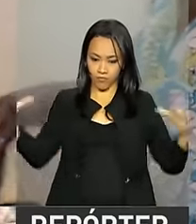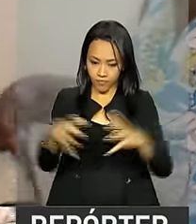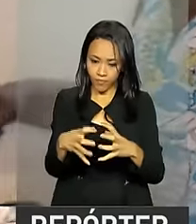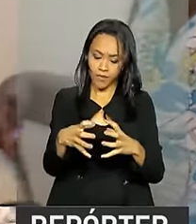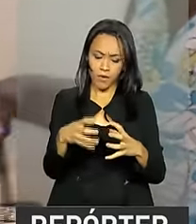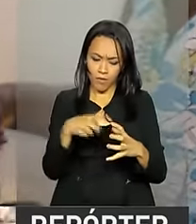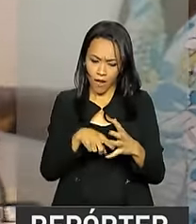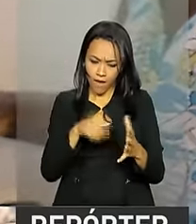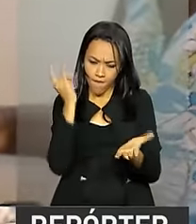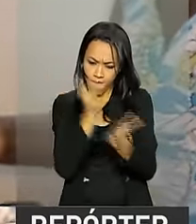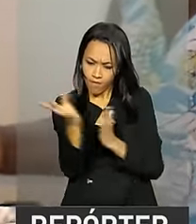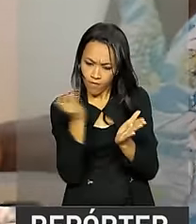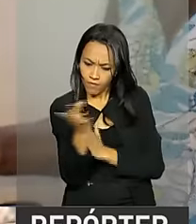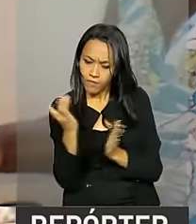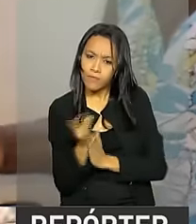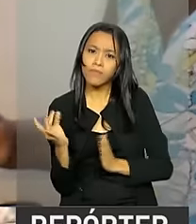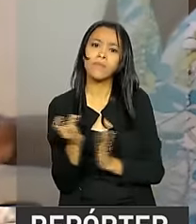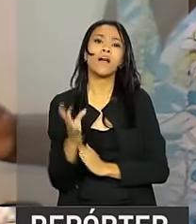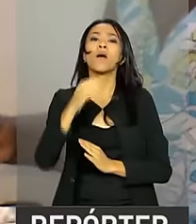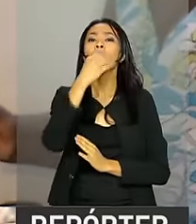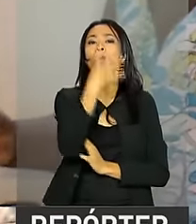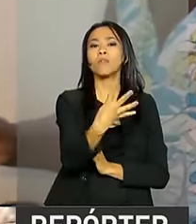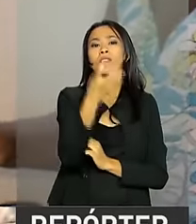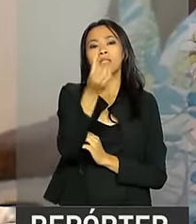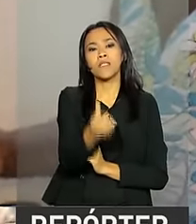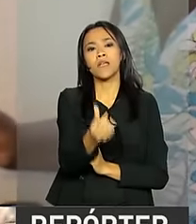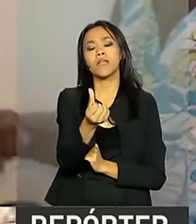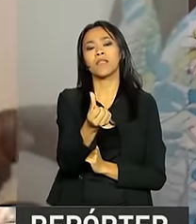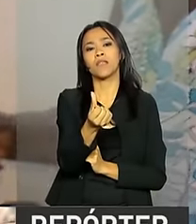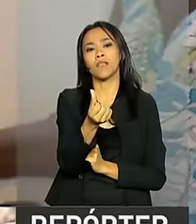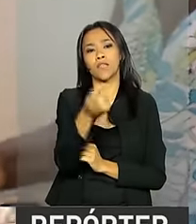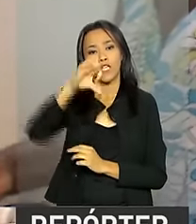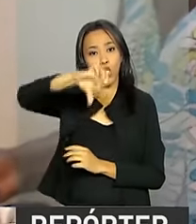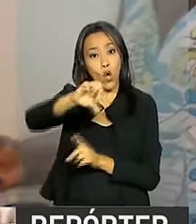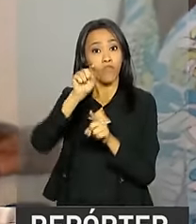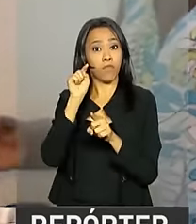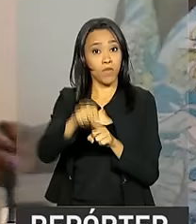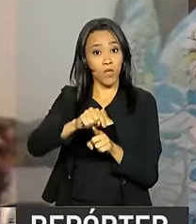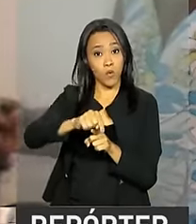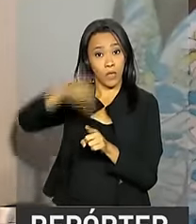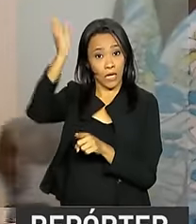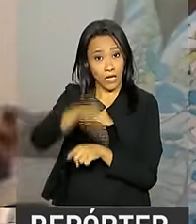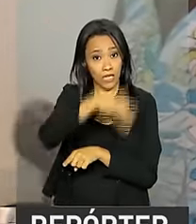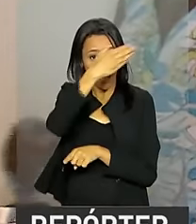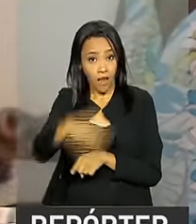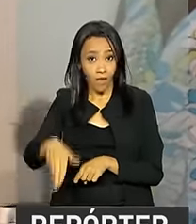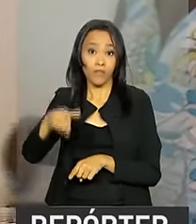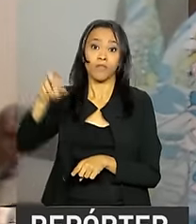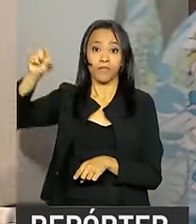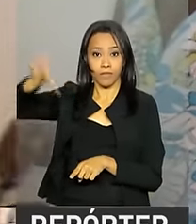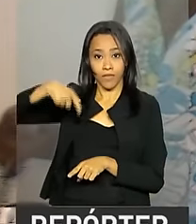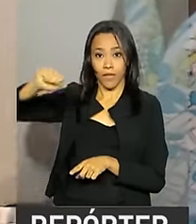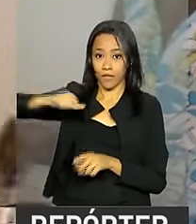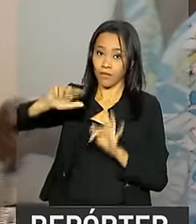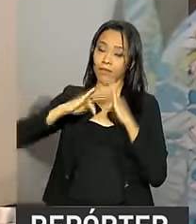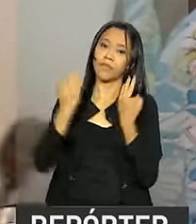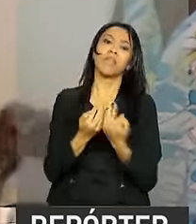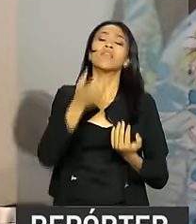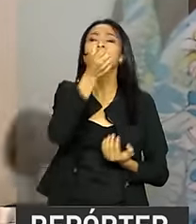A ação resultou em 469 mil benefícios cancelados e 654